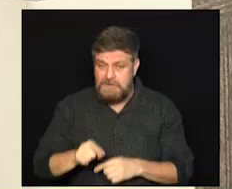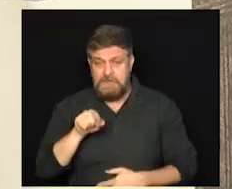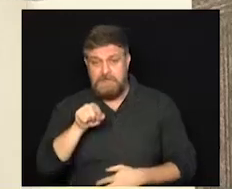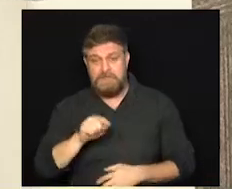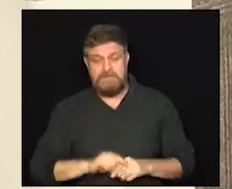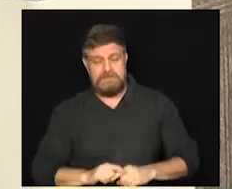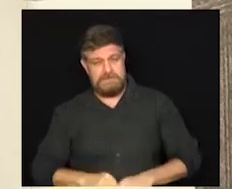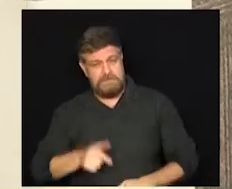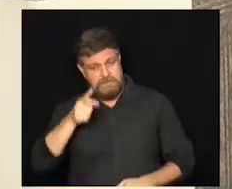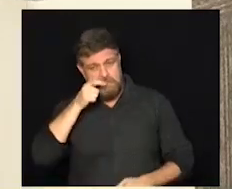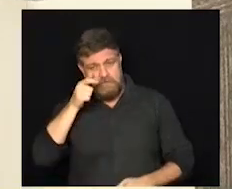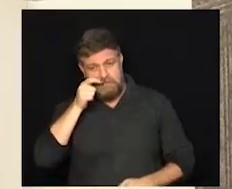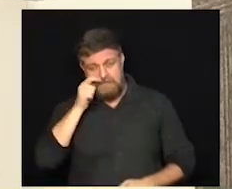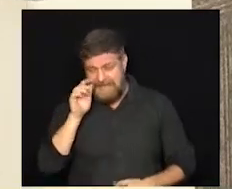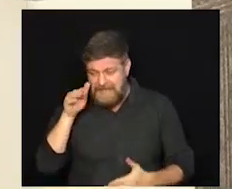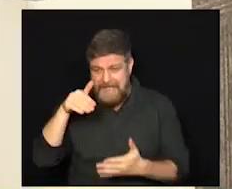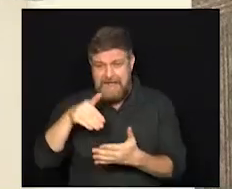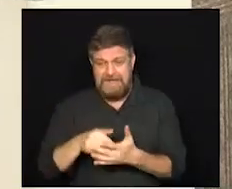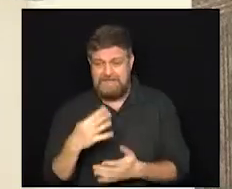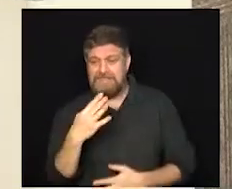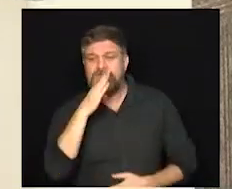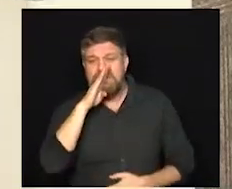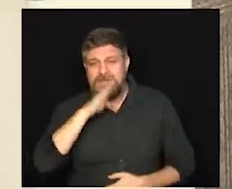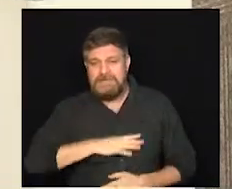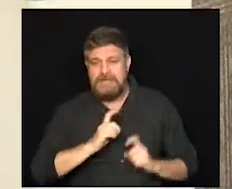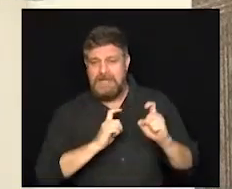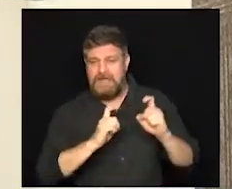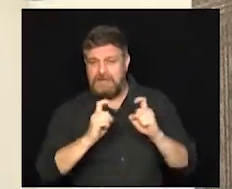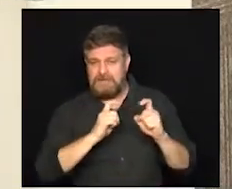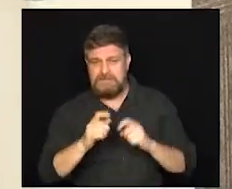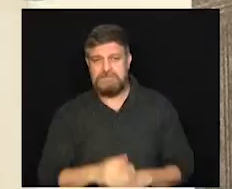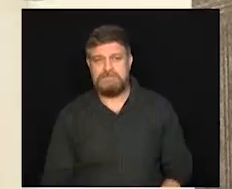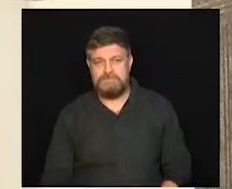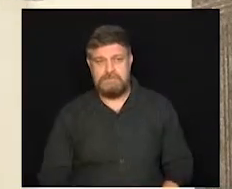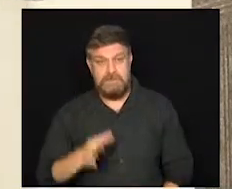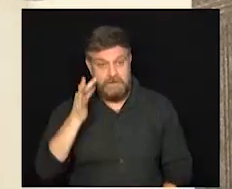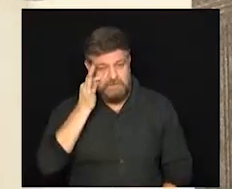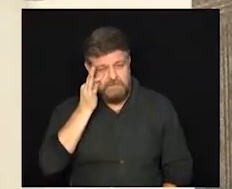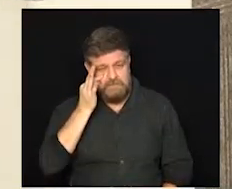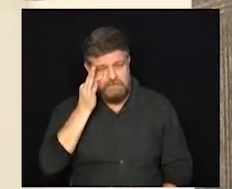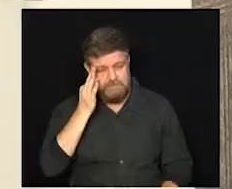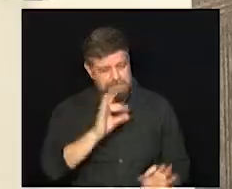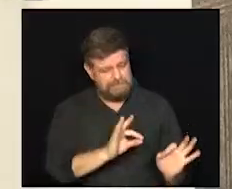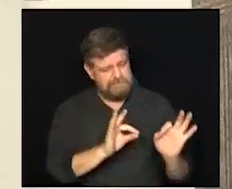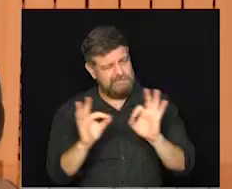reunião, que deve ir até às 4 horas da tarde. Fique com a gente, porque é ao vivo.